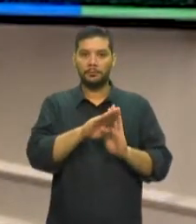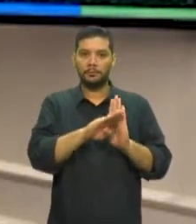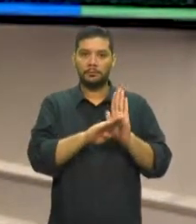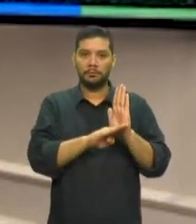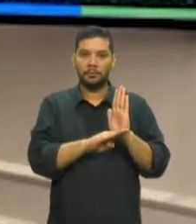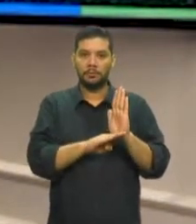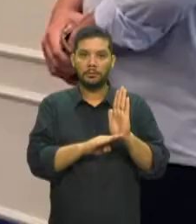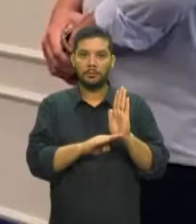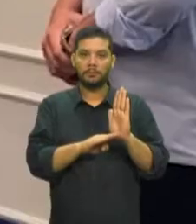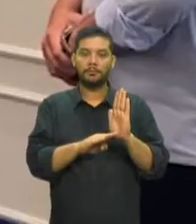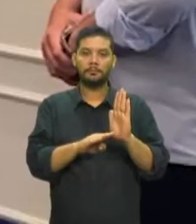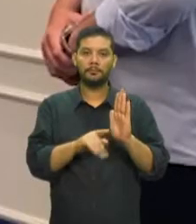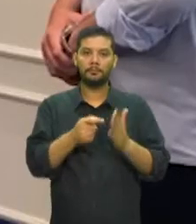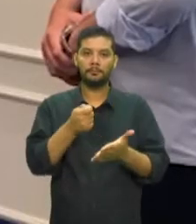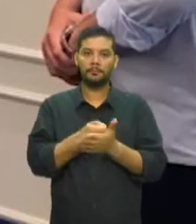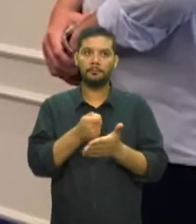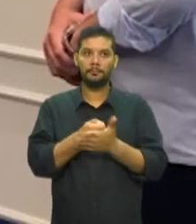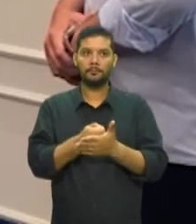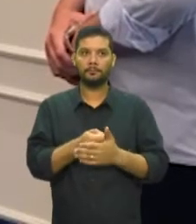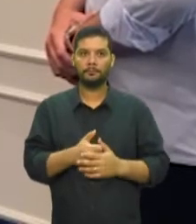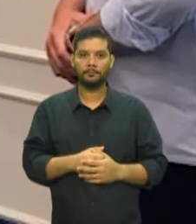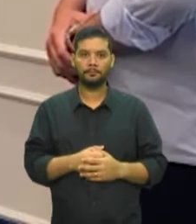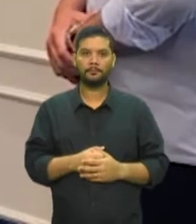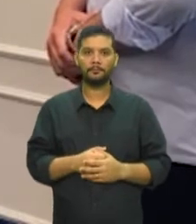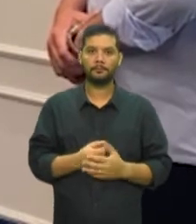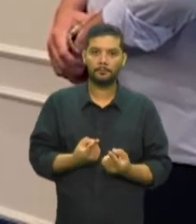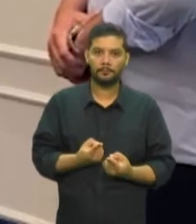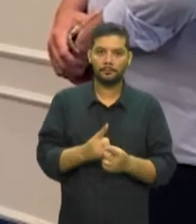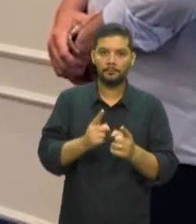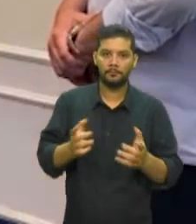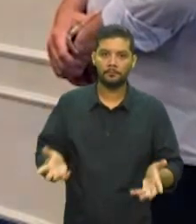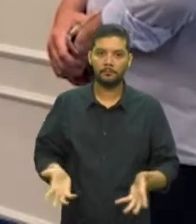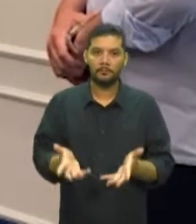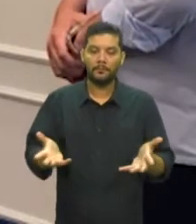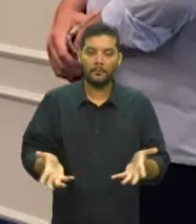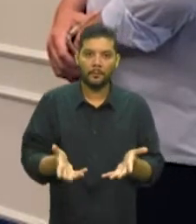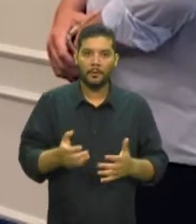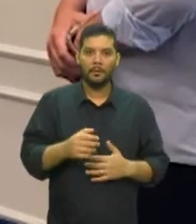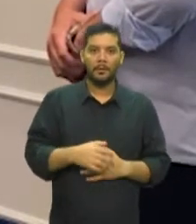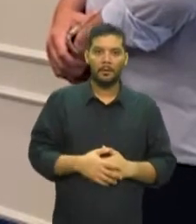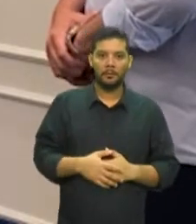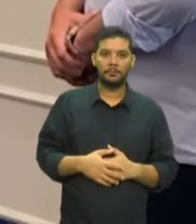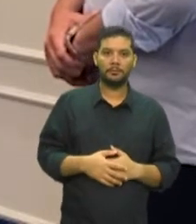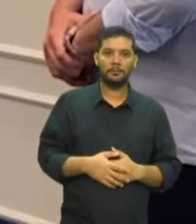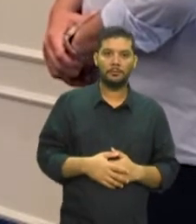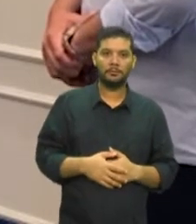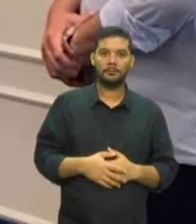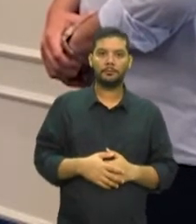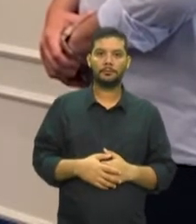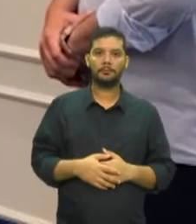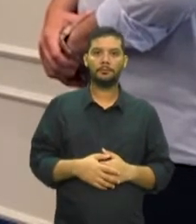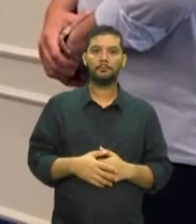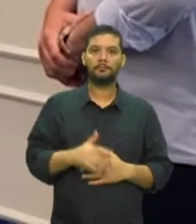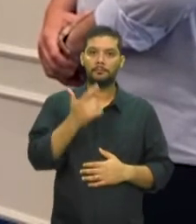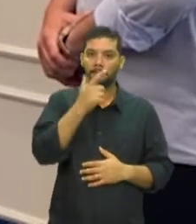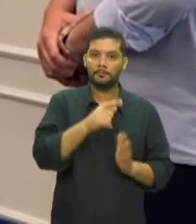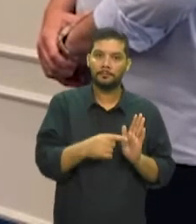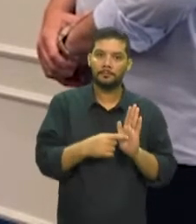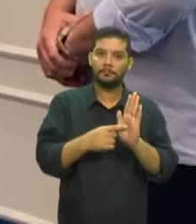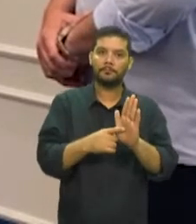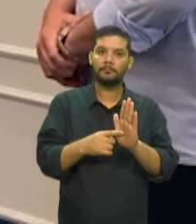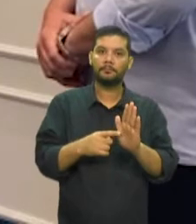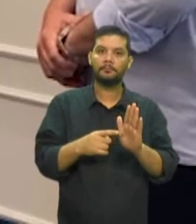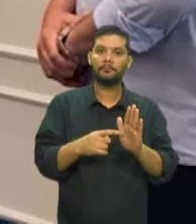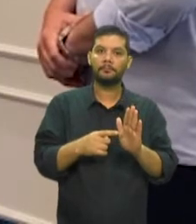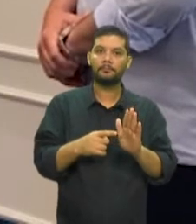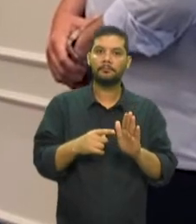competição exigem isso. A bolsa é um incentivo. Né, para que a gente possa garimpar talentos, principalmente com a rede